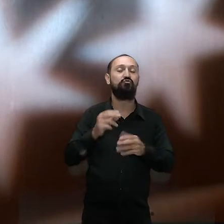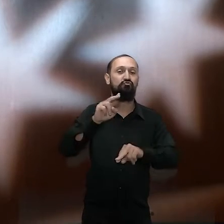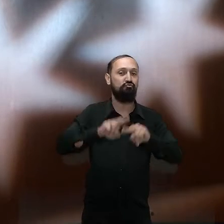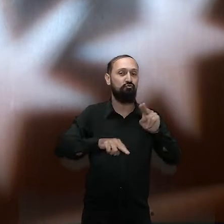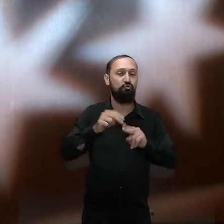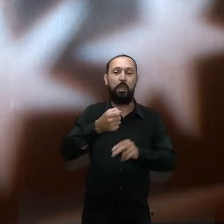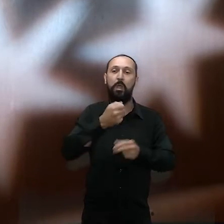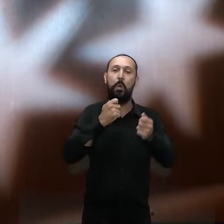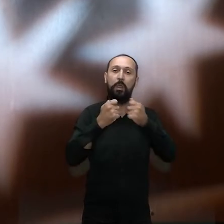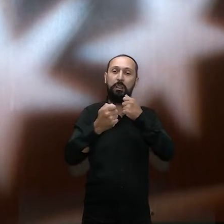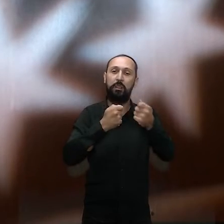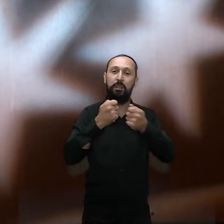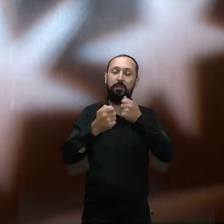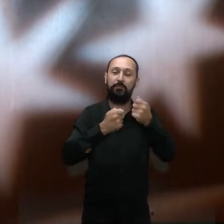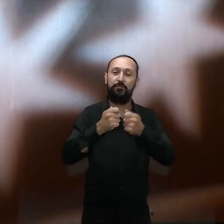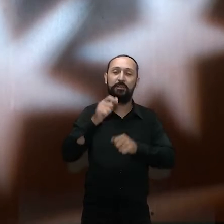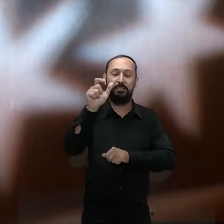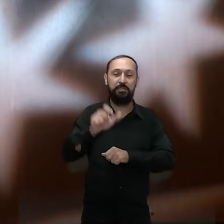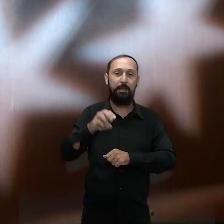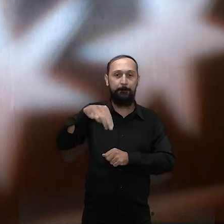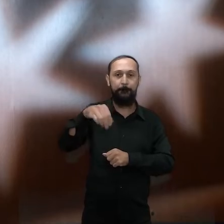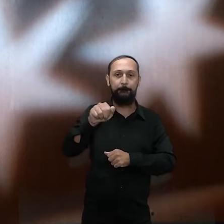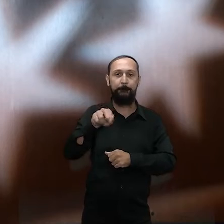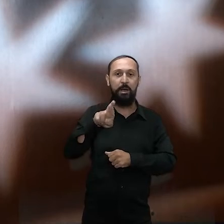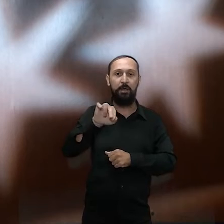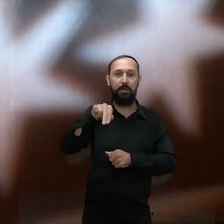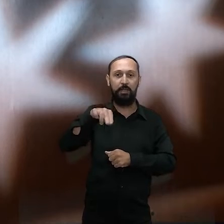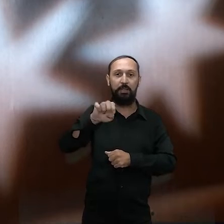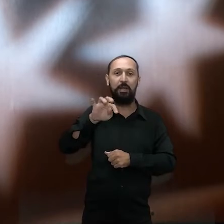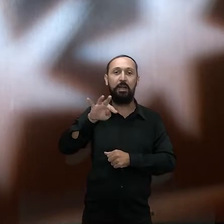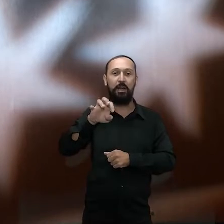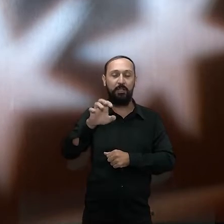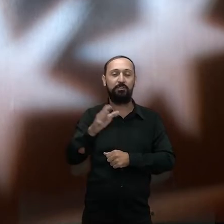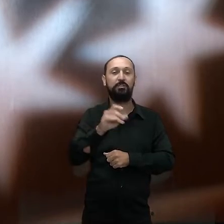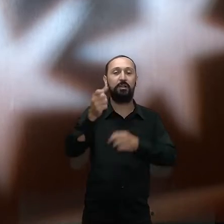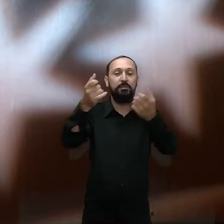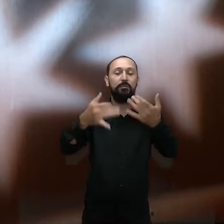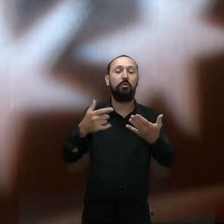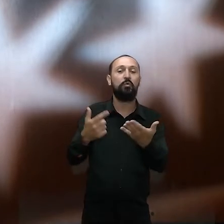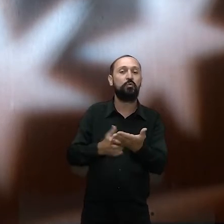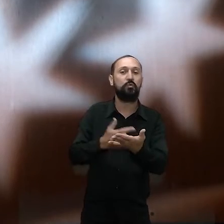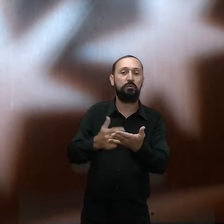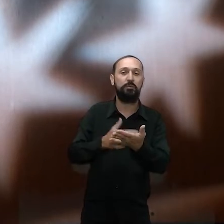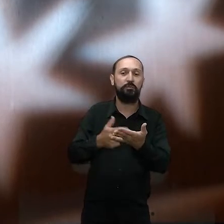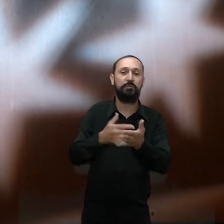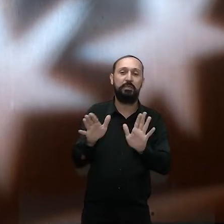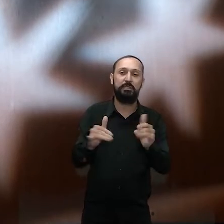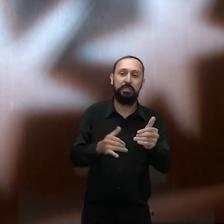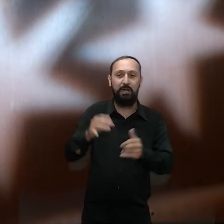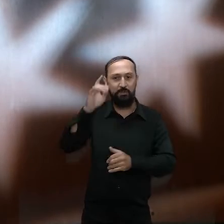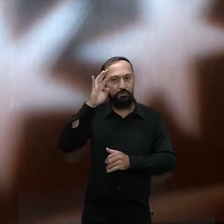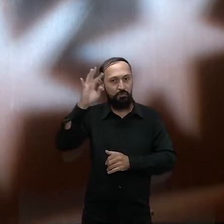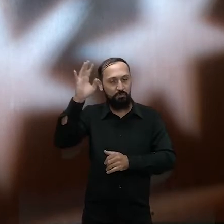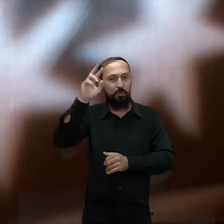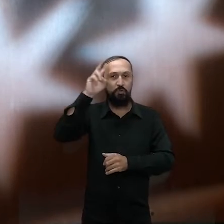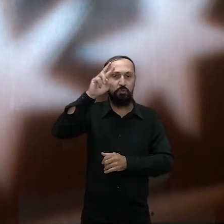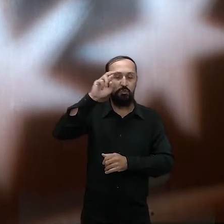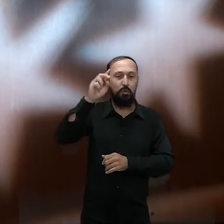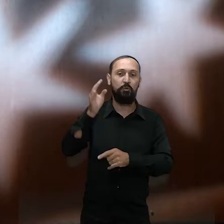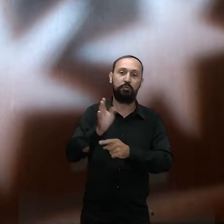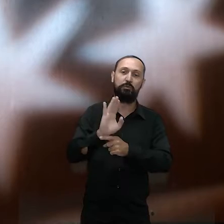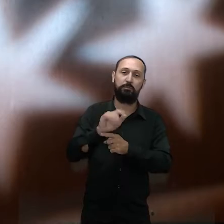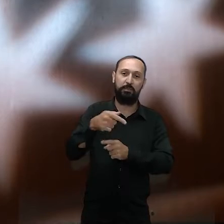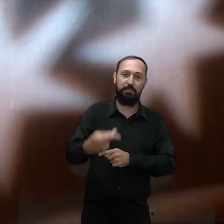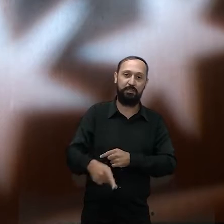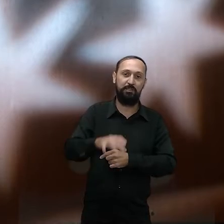junho, eu entrevistei a jornalista Marinete Pinheiro, que falou a respeito dos seus livros Salas de Sonhos, Histórias dos Cinemas de